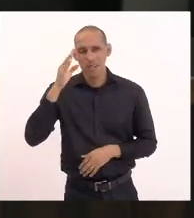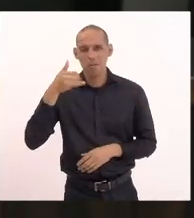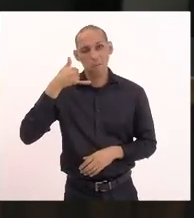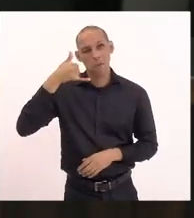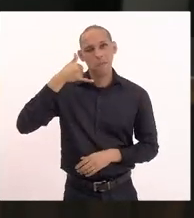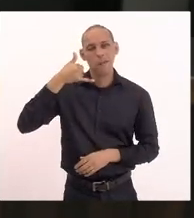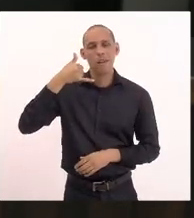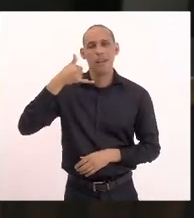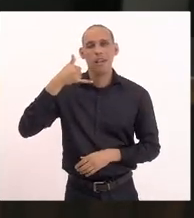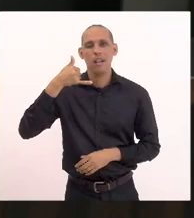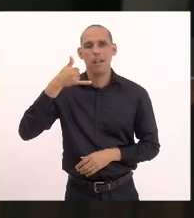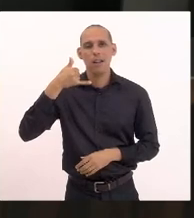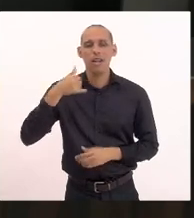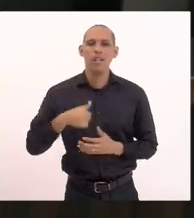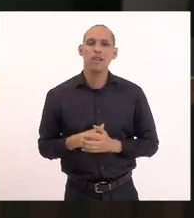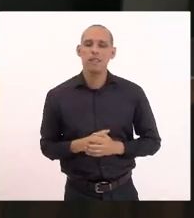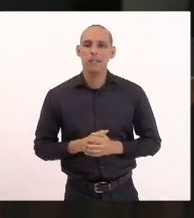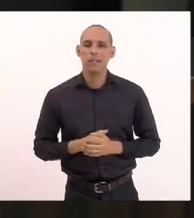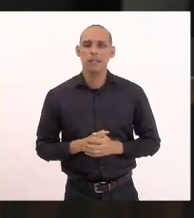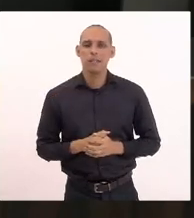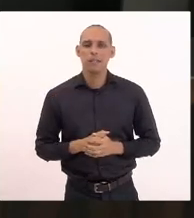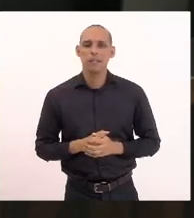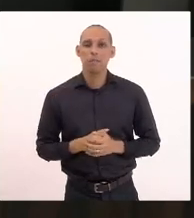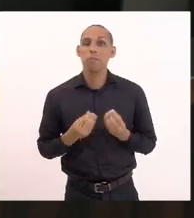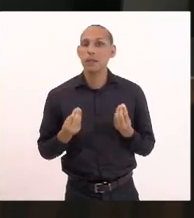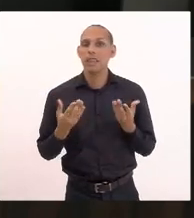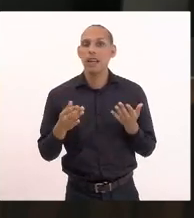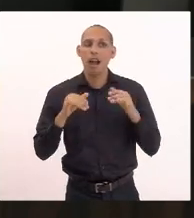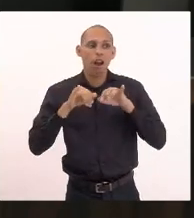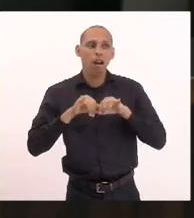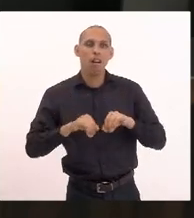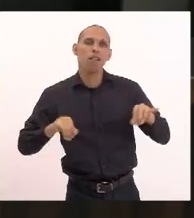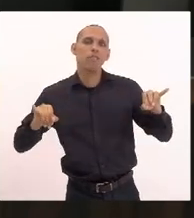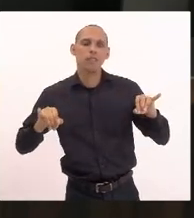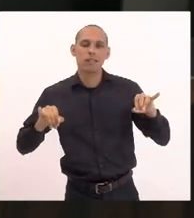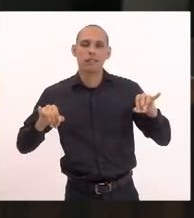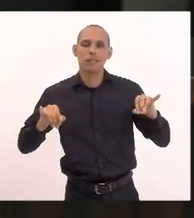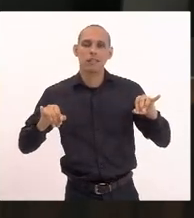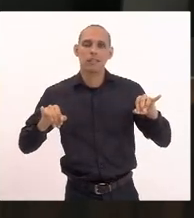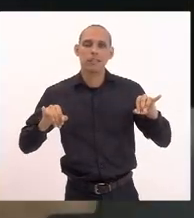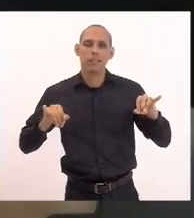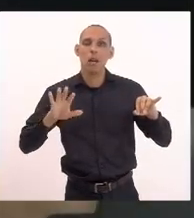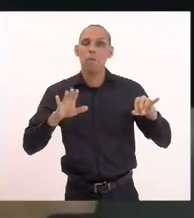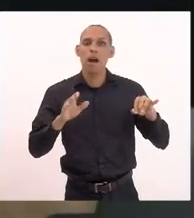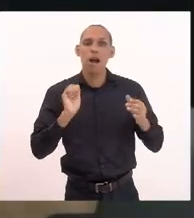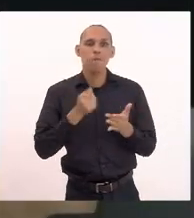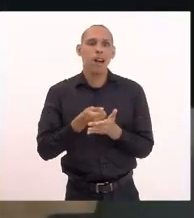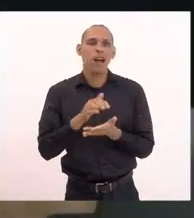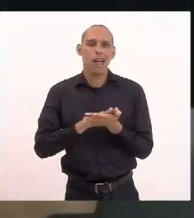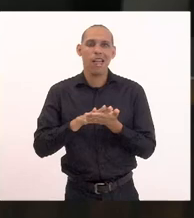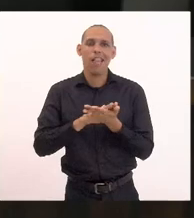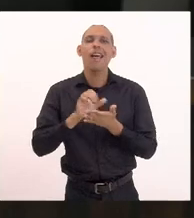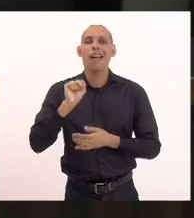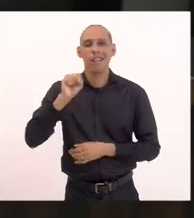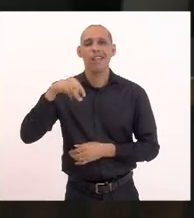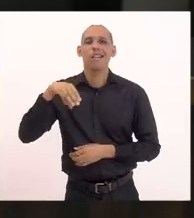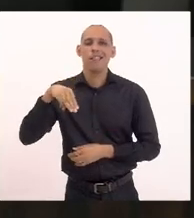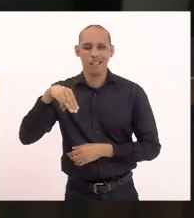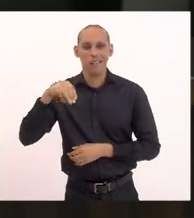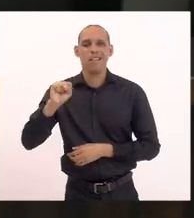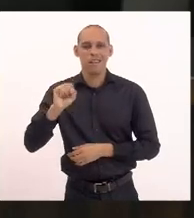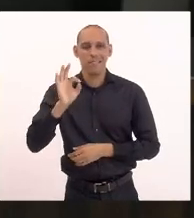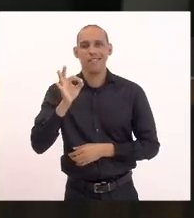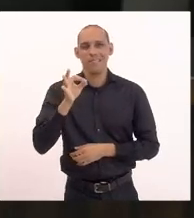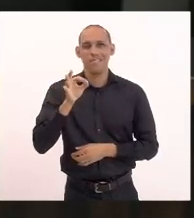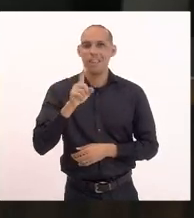telefonias, as empresas de telefonias, para notificarem o cidadão sem custo. SMS,